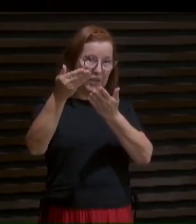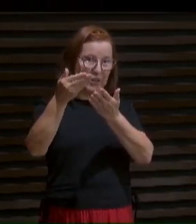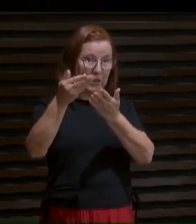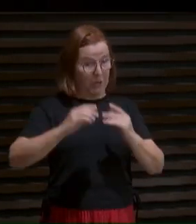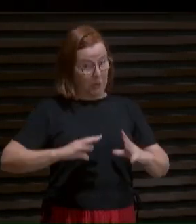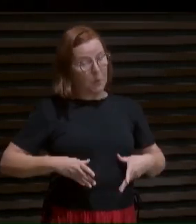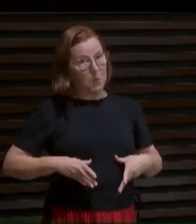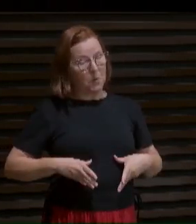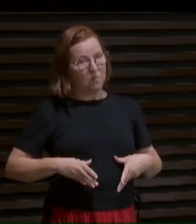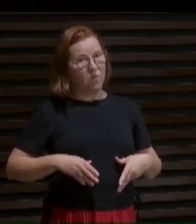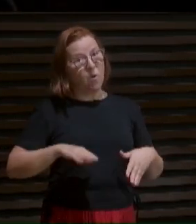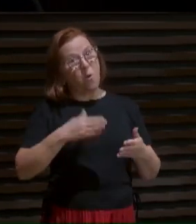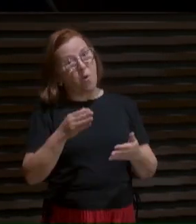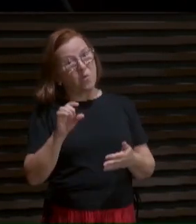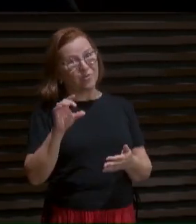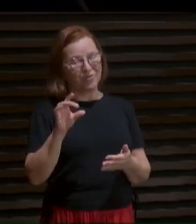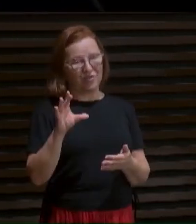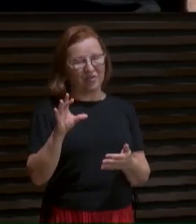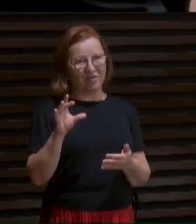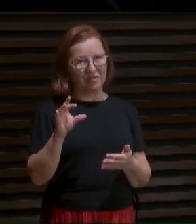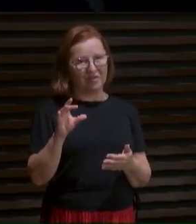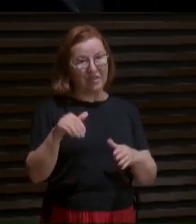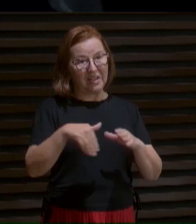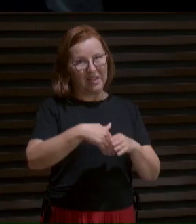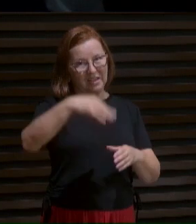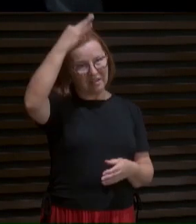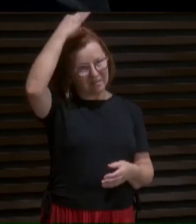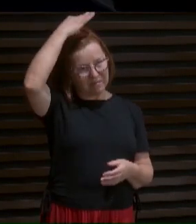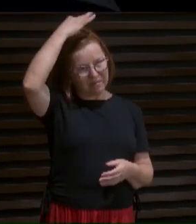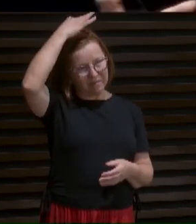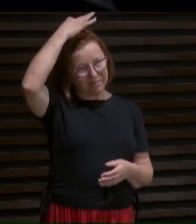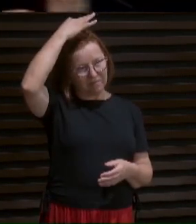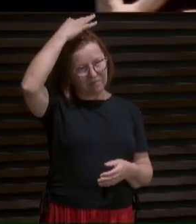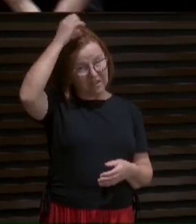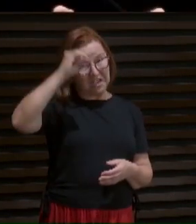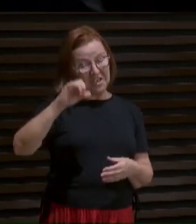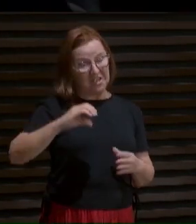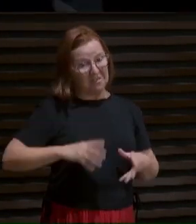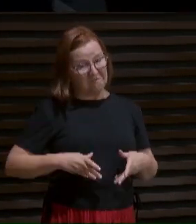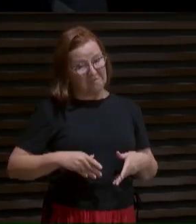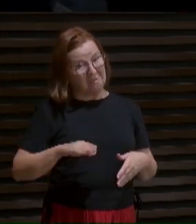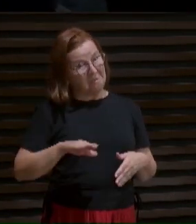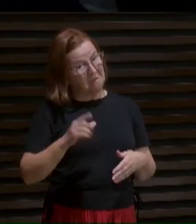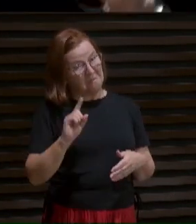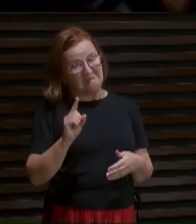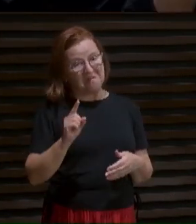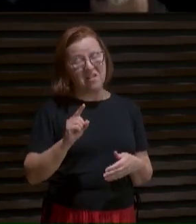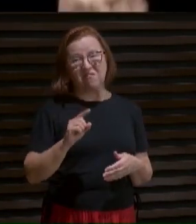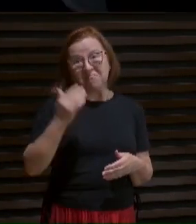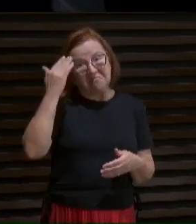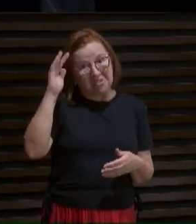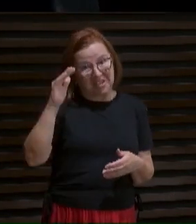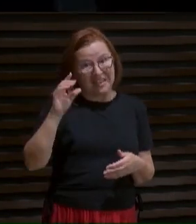corporalmente, ou se só foi em espírito, se no corpo ou fora do corpo, não sei, Deus o sabe. O